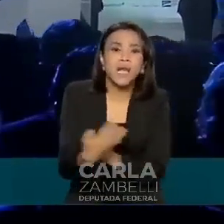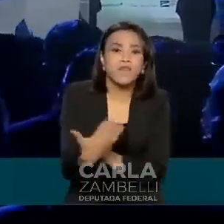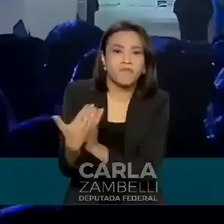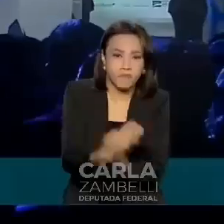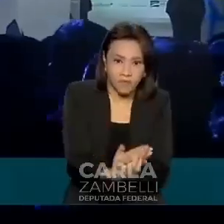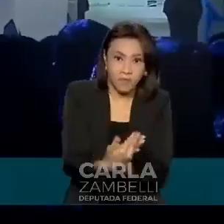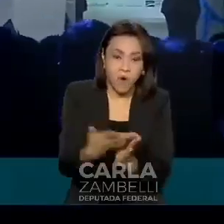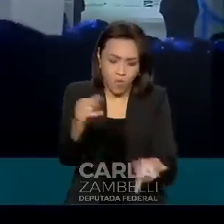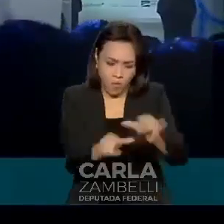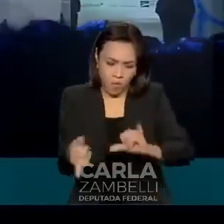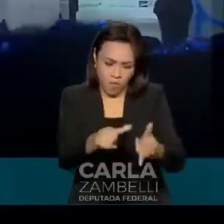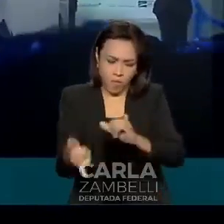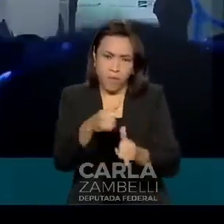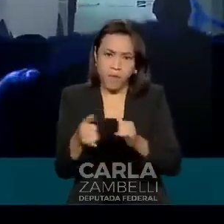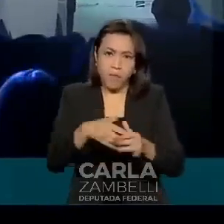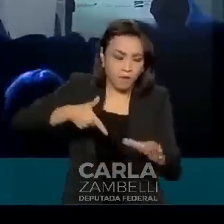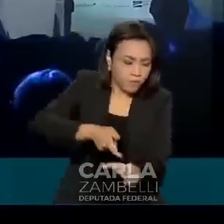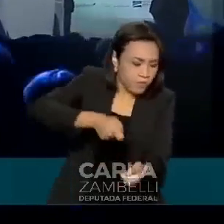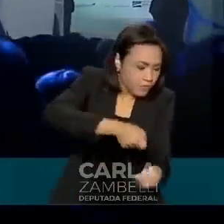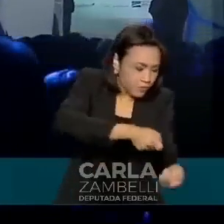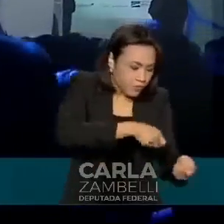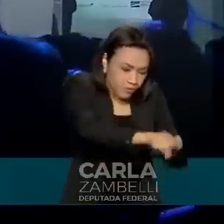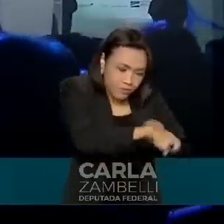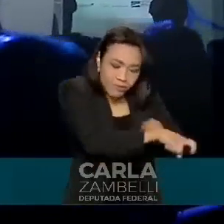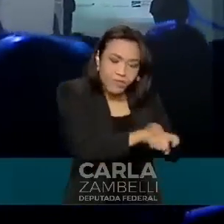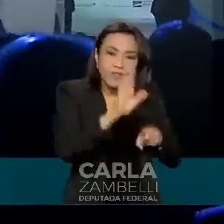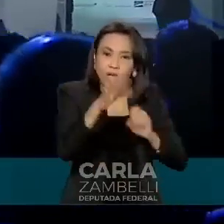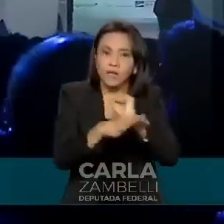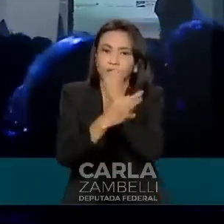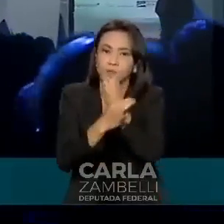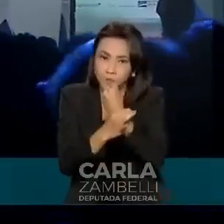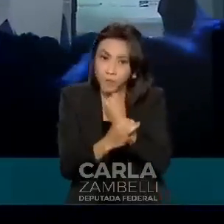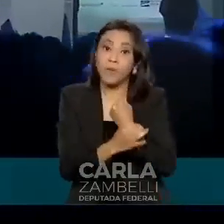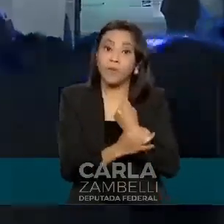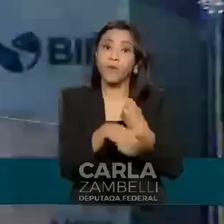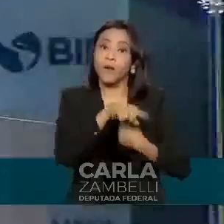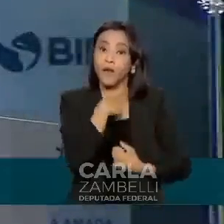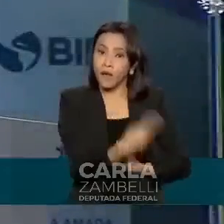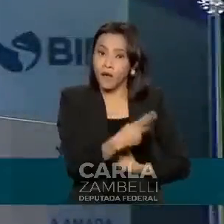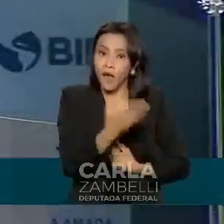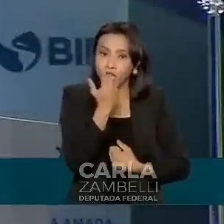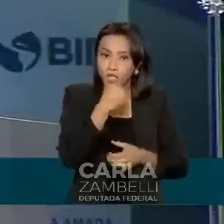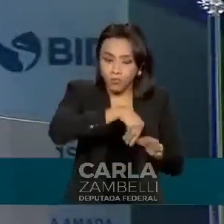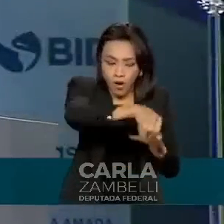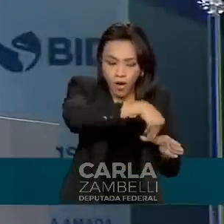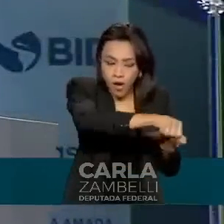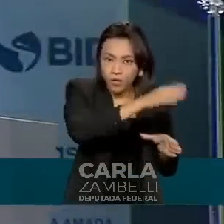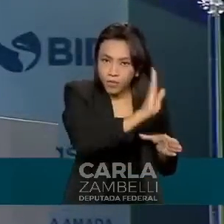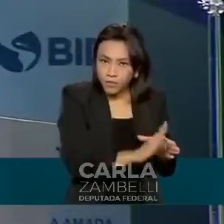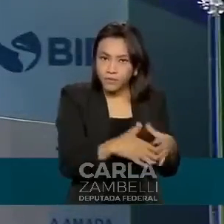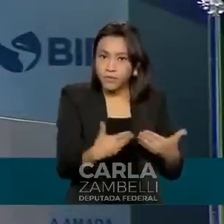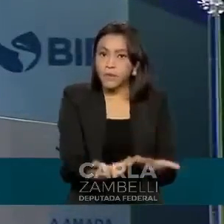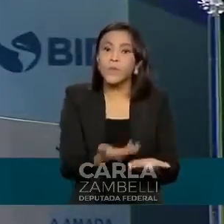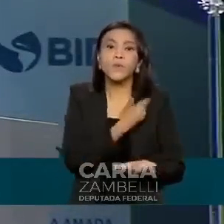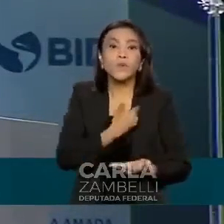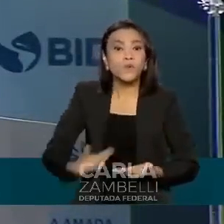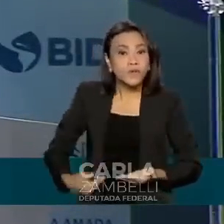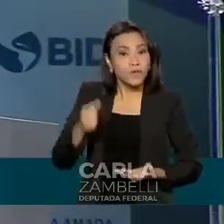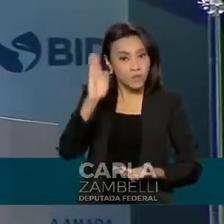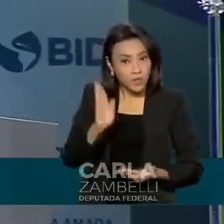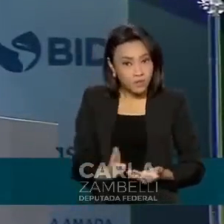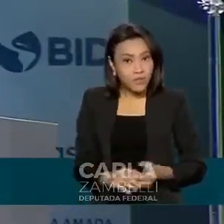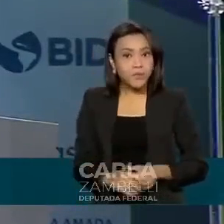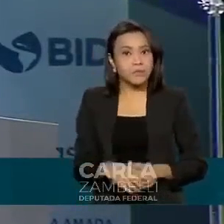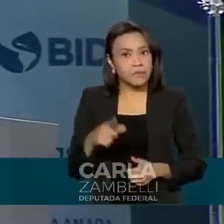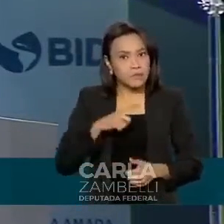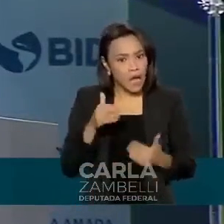toneladas de fertilizantes pela igreja garantiu a toda a renovação da safra Nossa que vem por aí então o governo brasileiro está